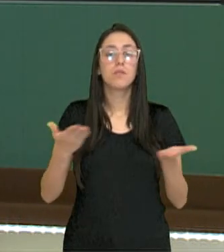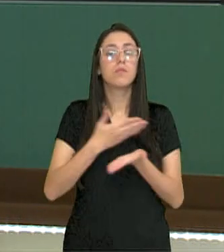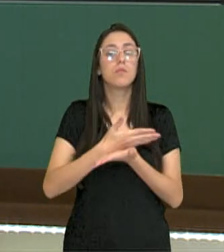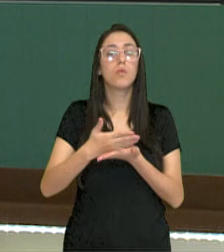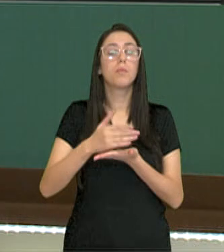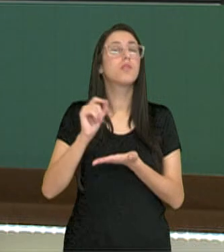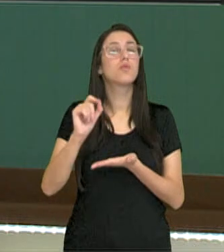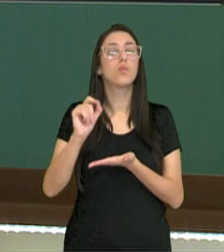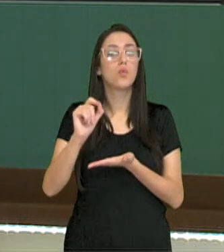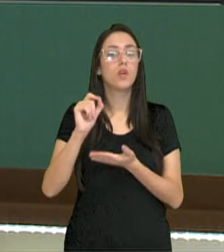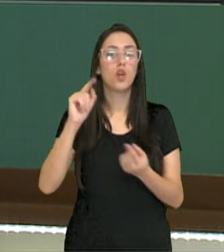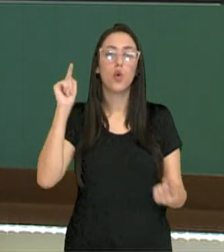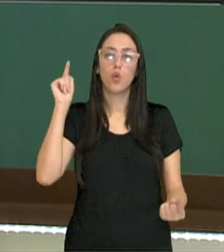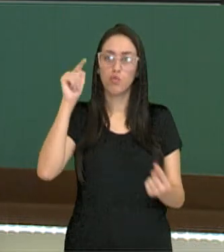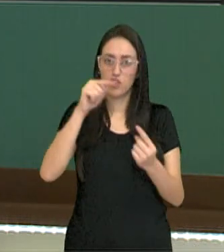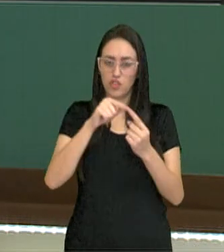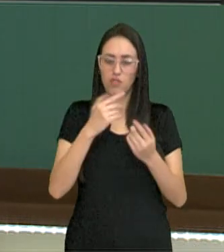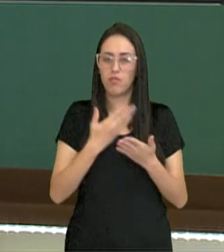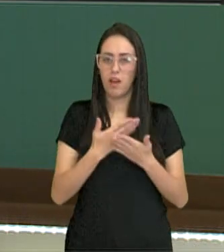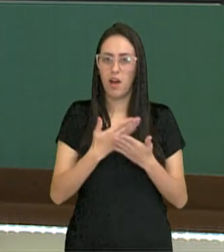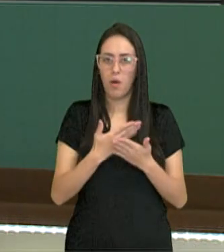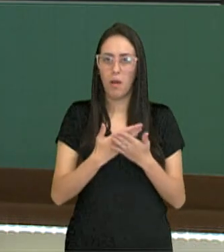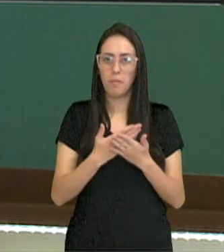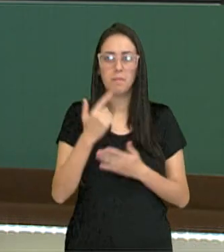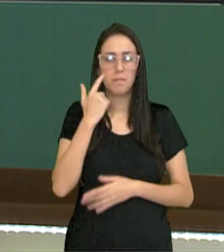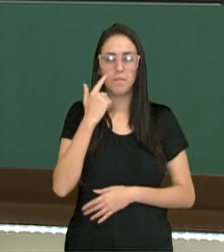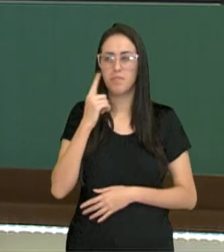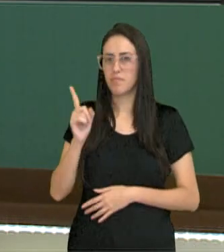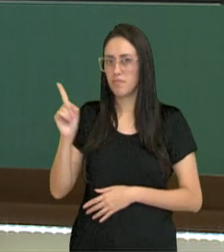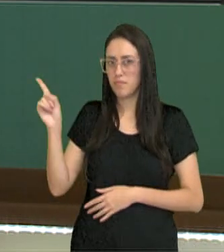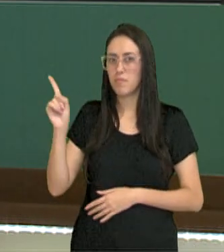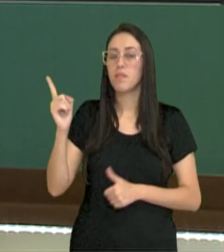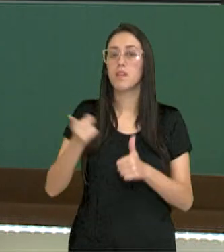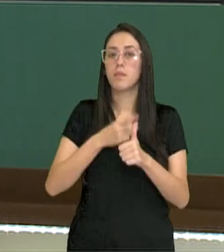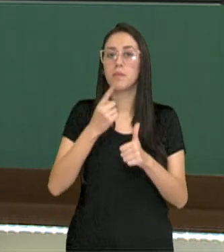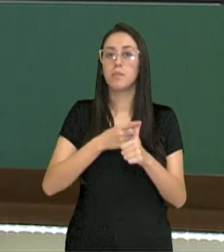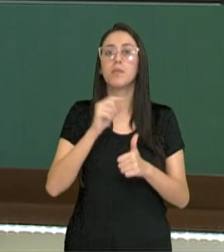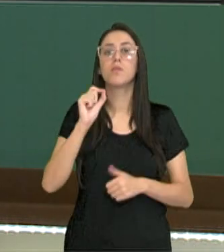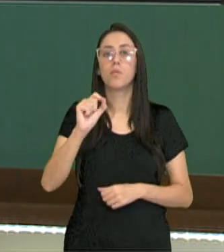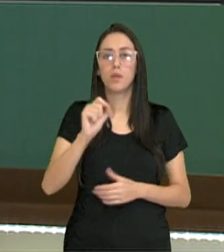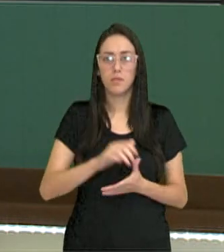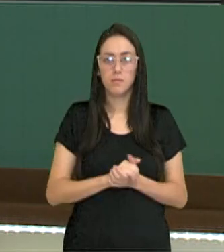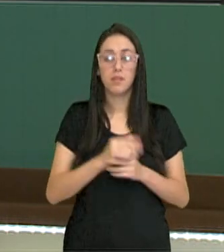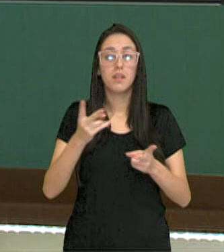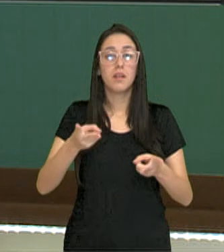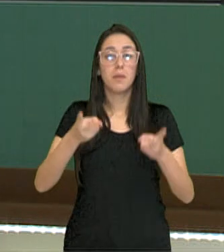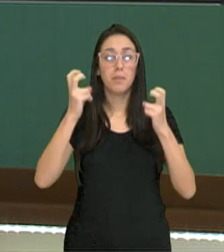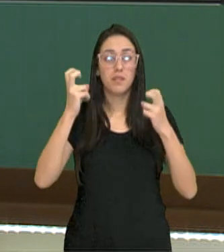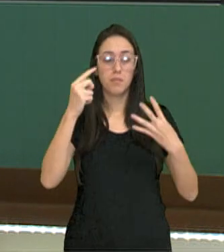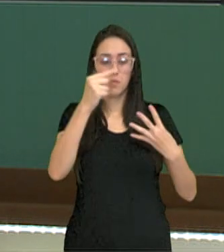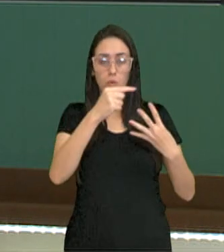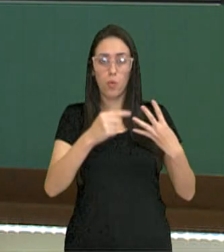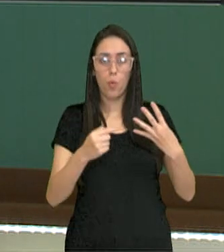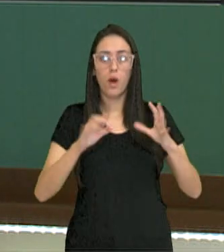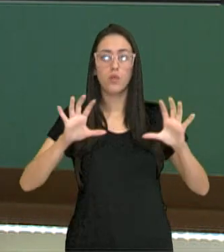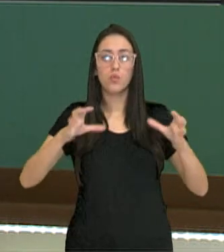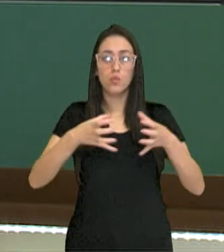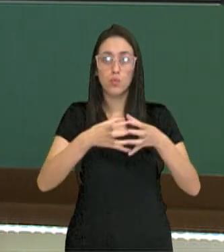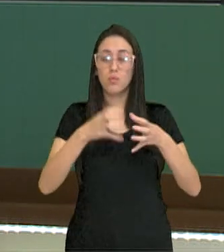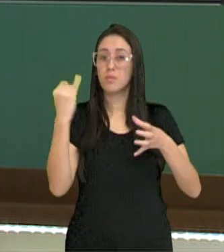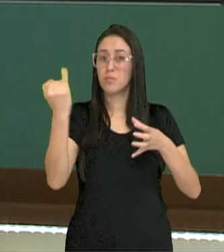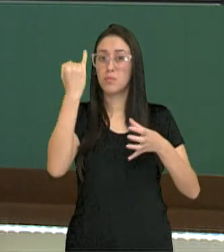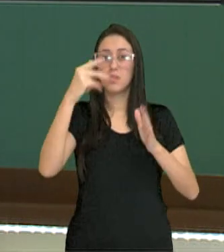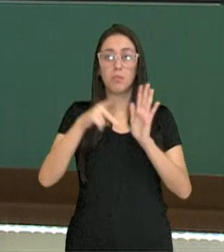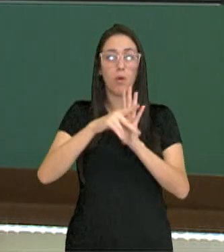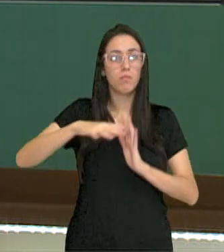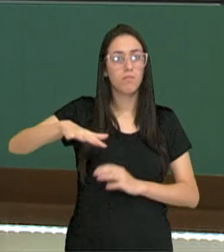com os objetivos da aula. Então o primeiro objetivo é identificar os 4 grandes grupos do reino das plantas.